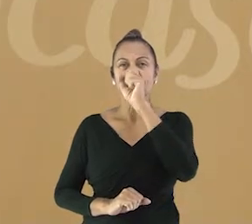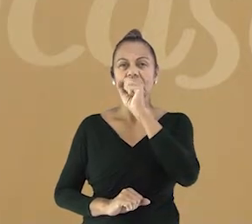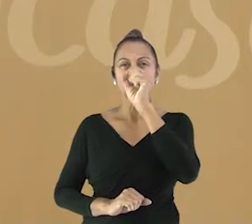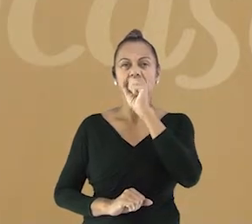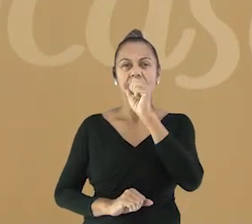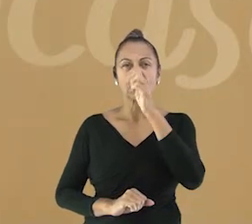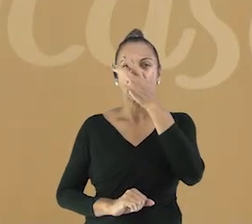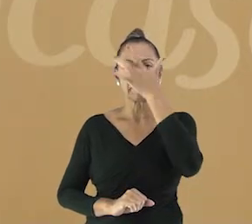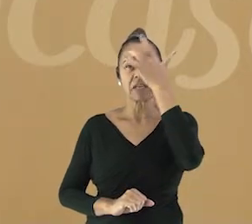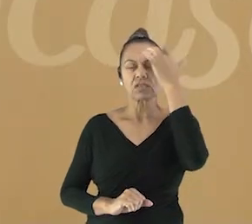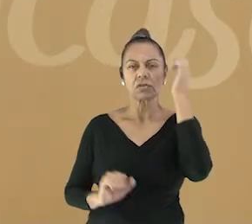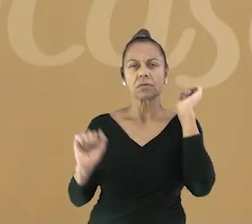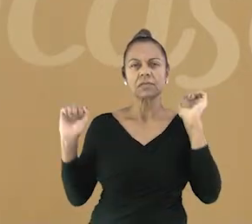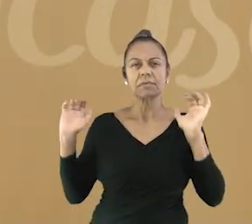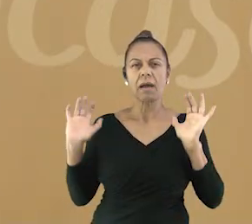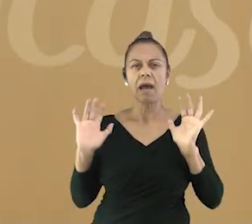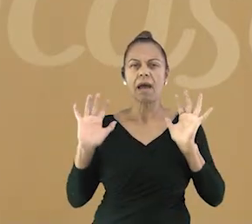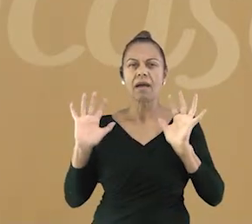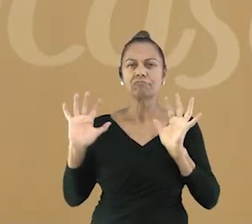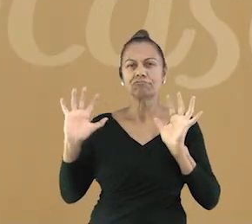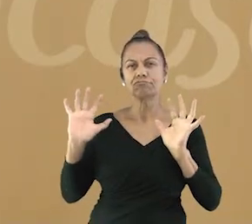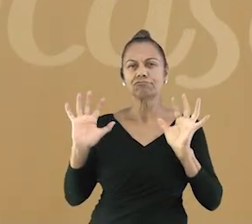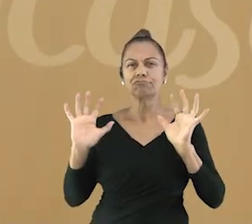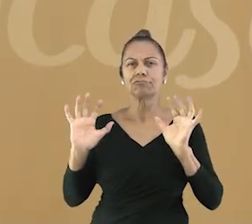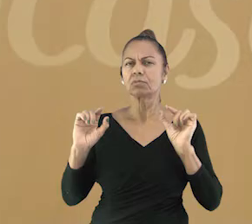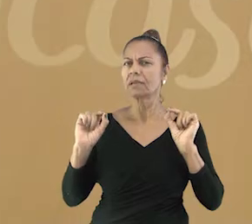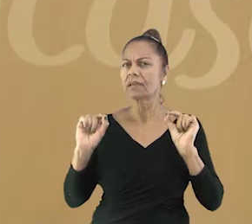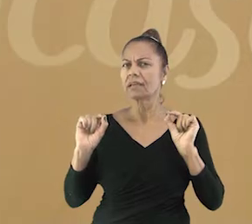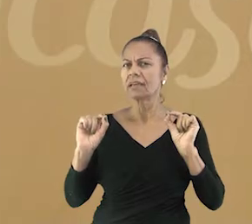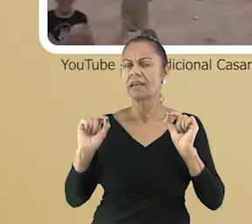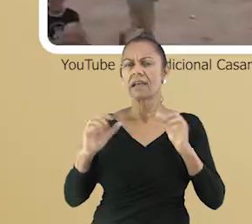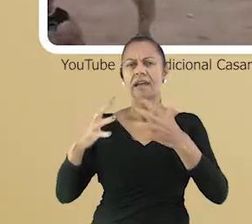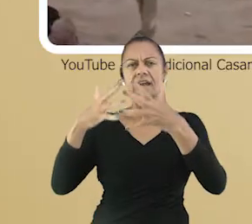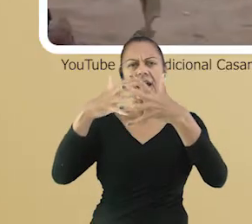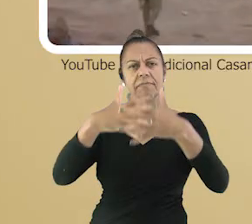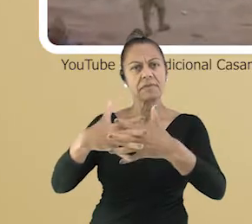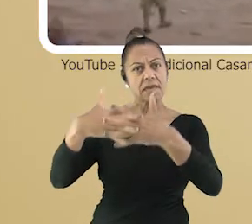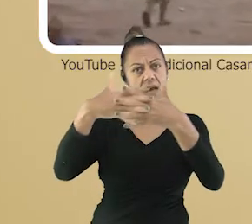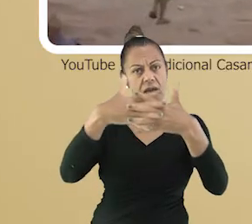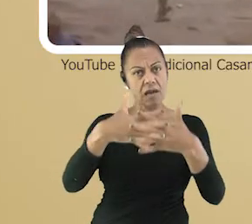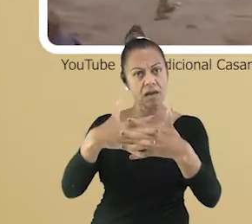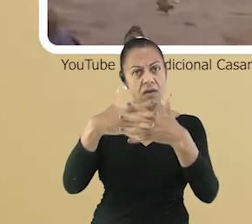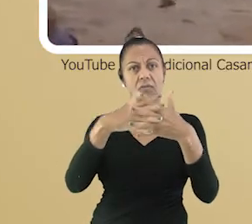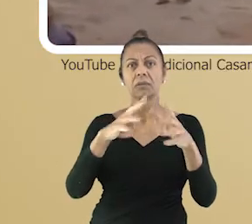Casamento Pomerano e é do site Território do Brincar.